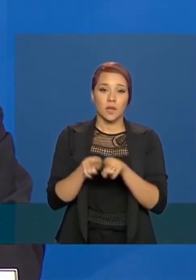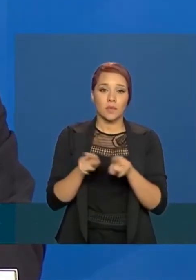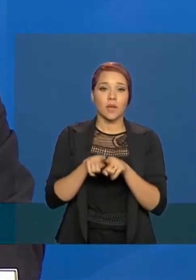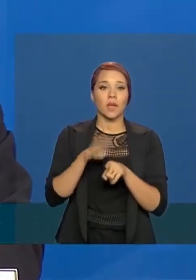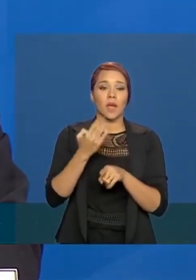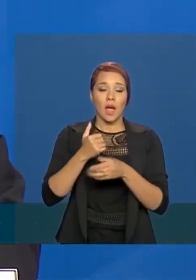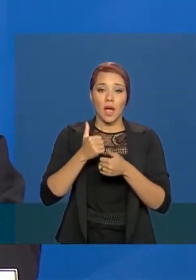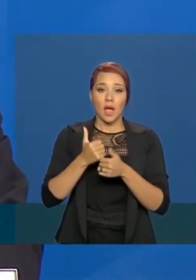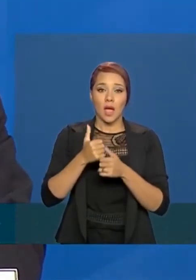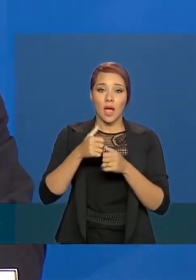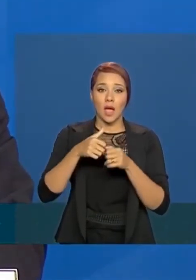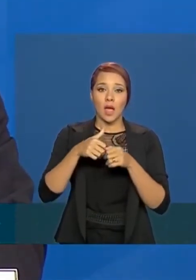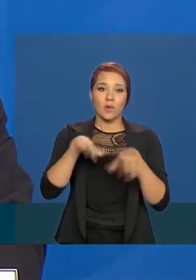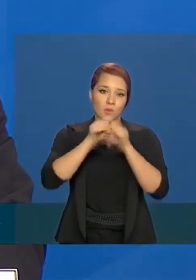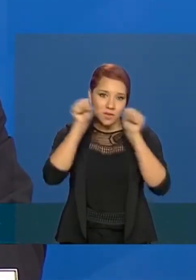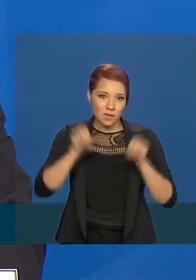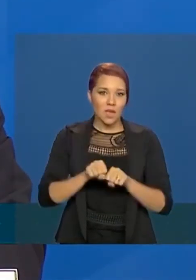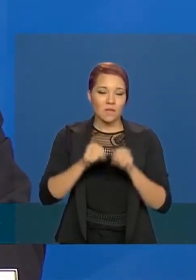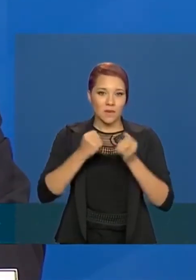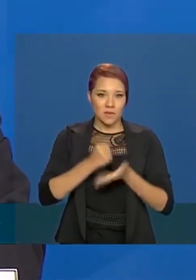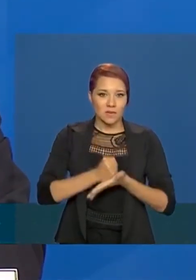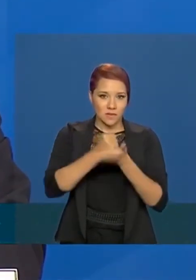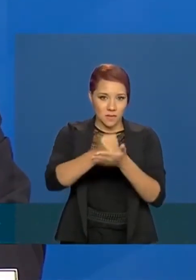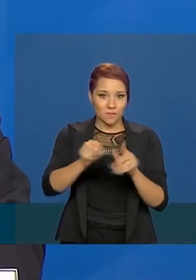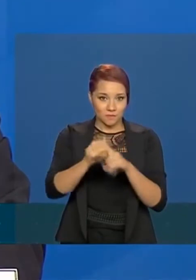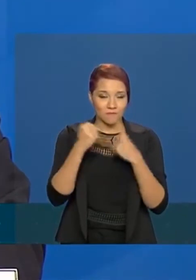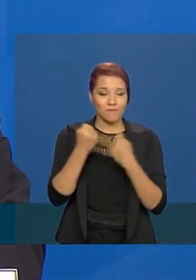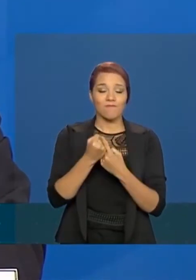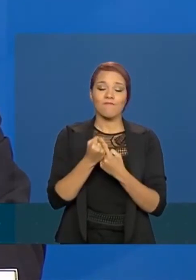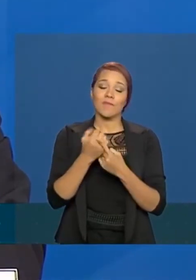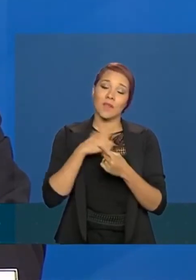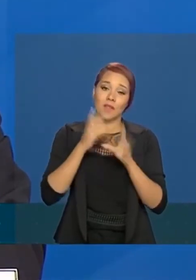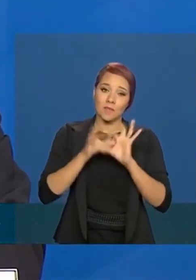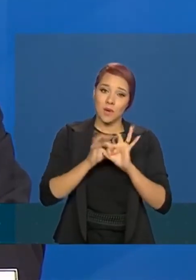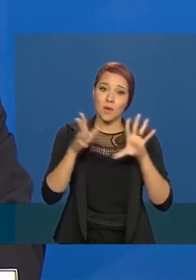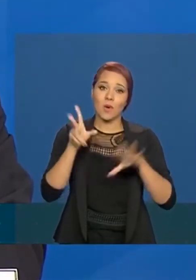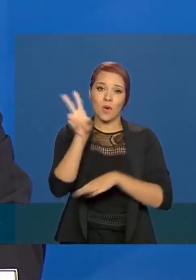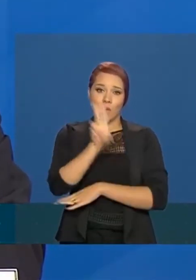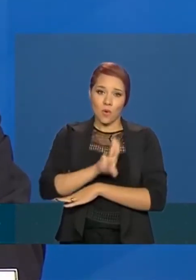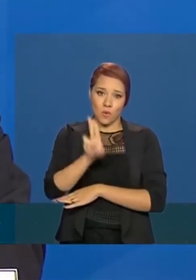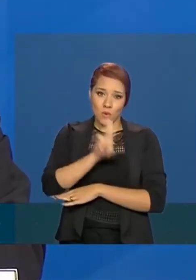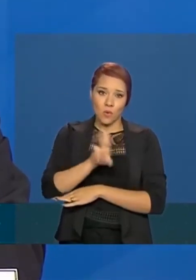Assistência Social, onde nós também liberamos o uso do